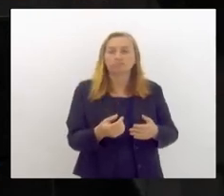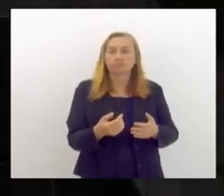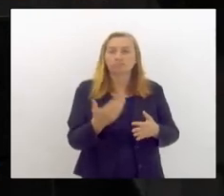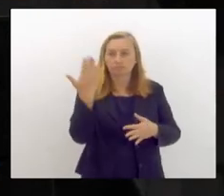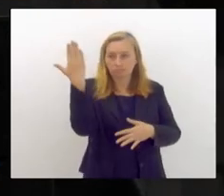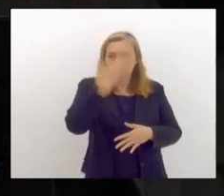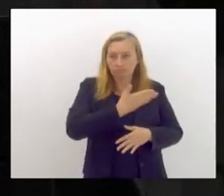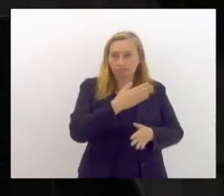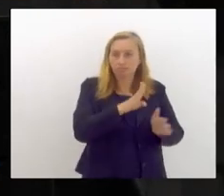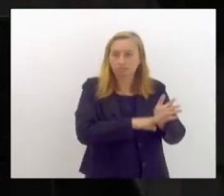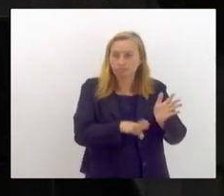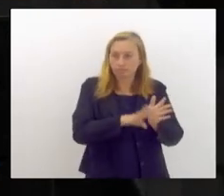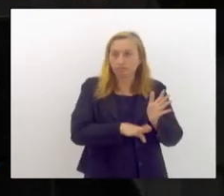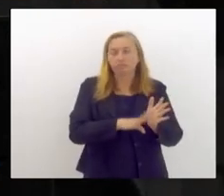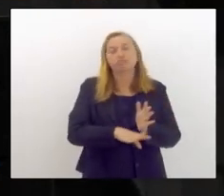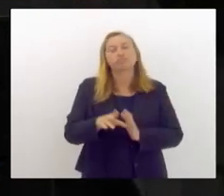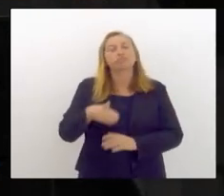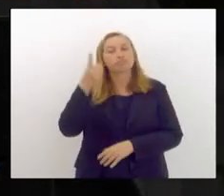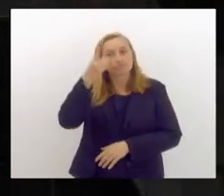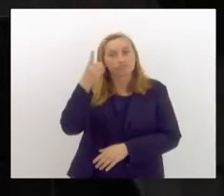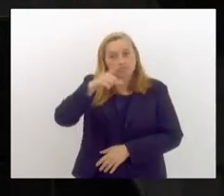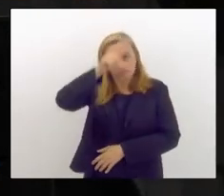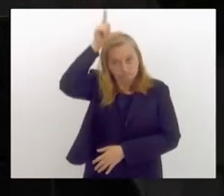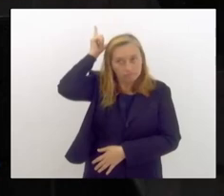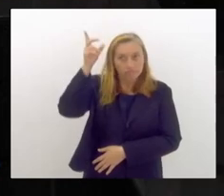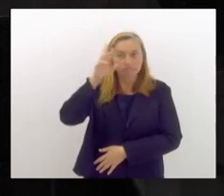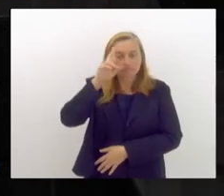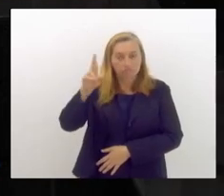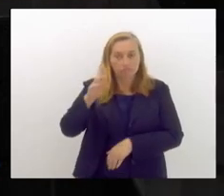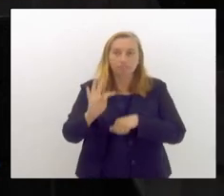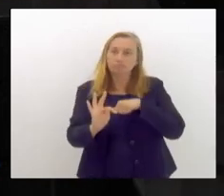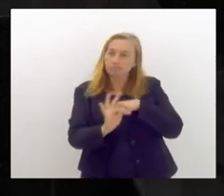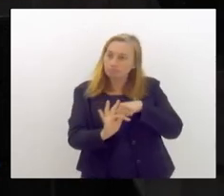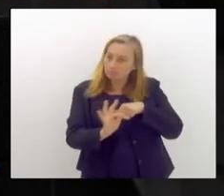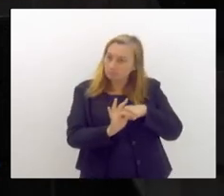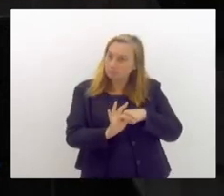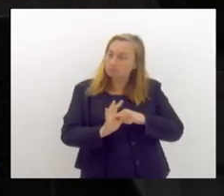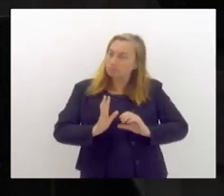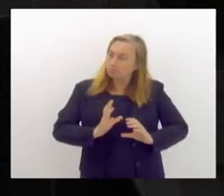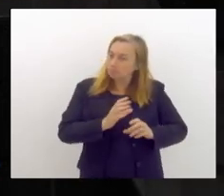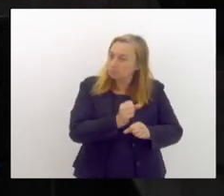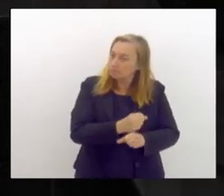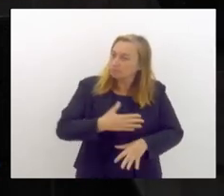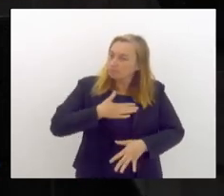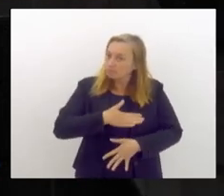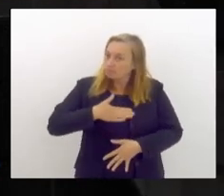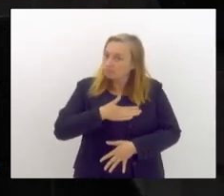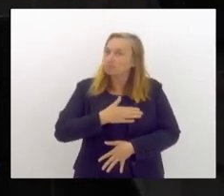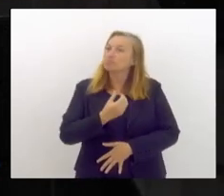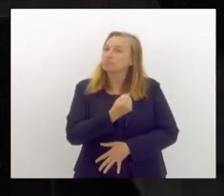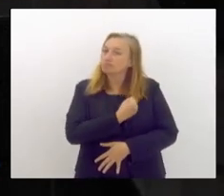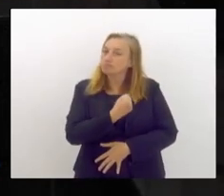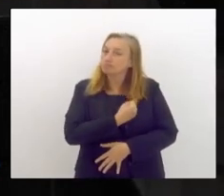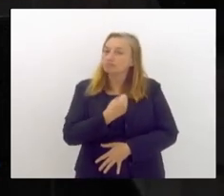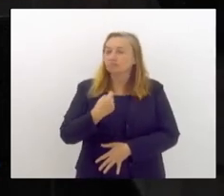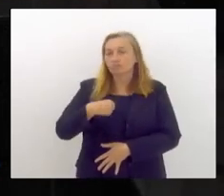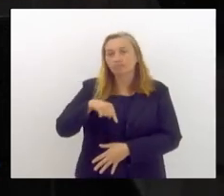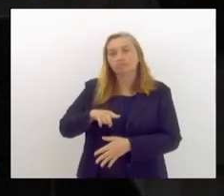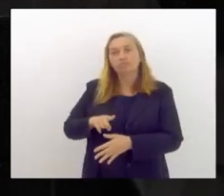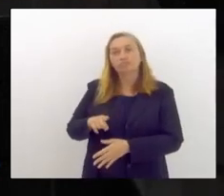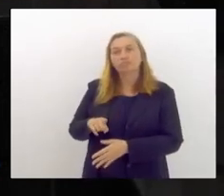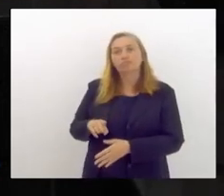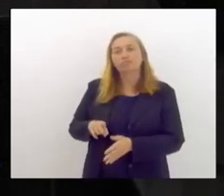deputado Luiz Paulo, o senhor, como um técnico contábil e que gosta de números, eu lhe faço